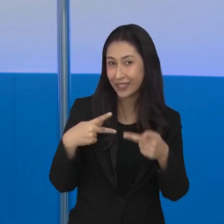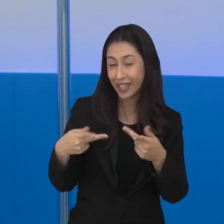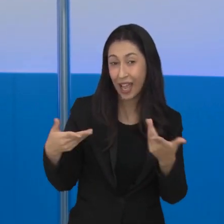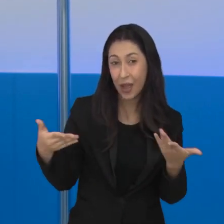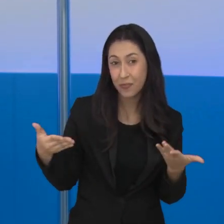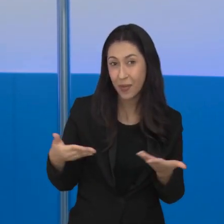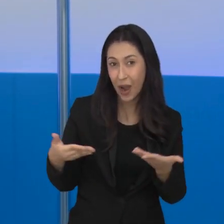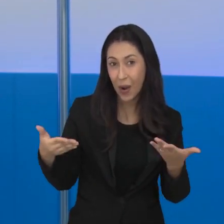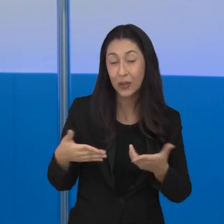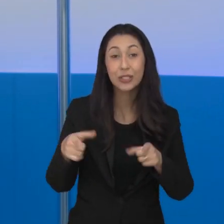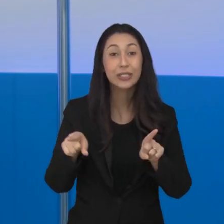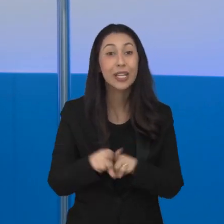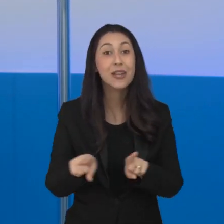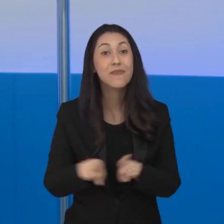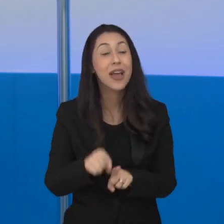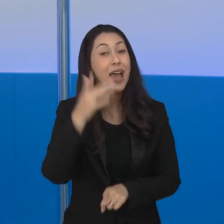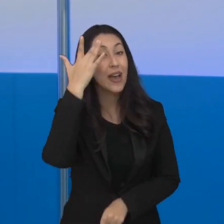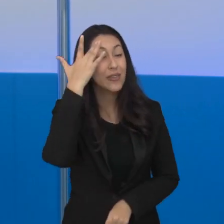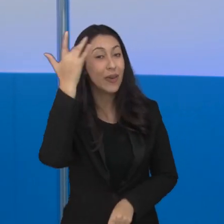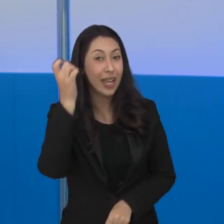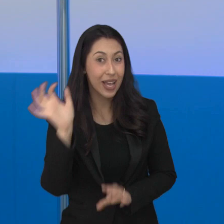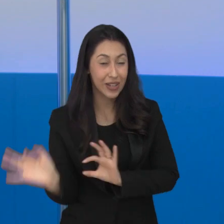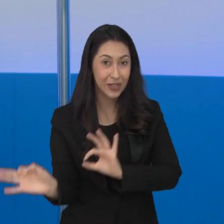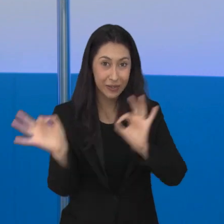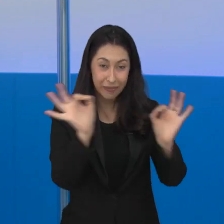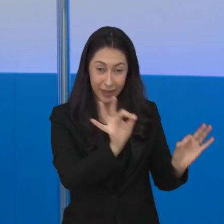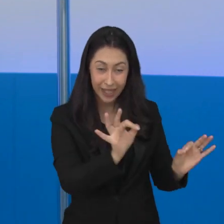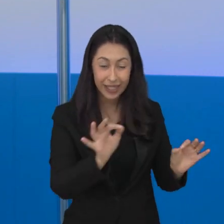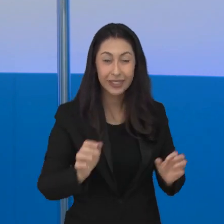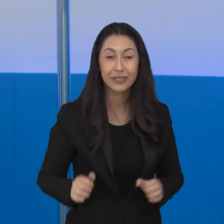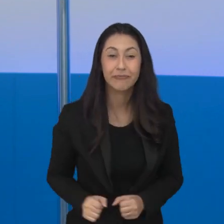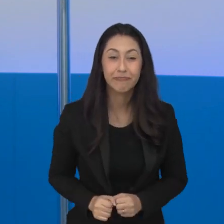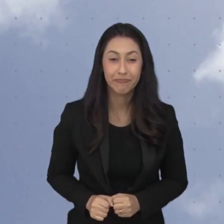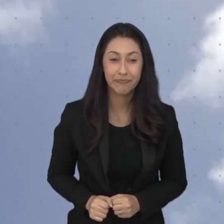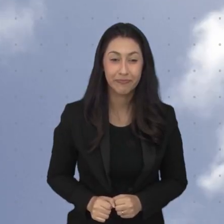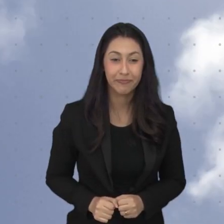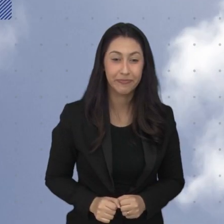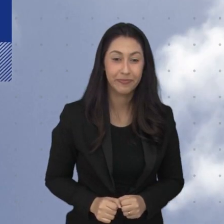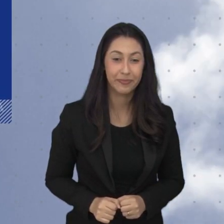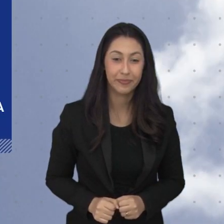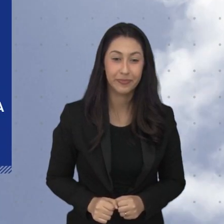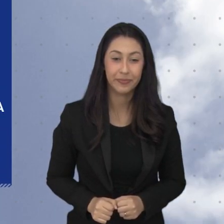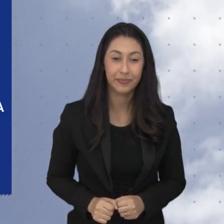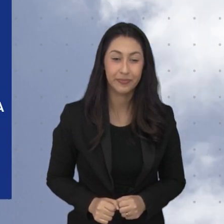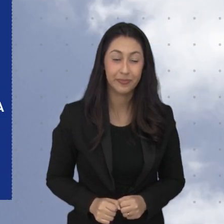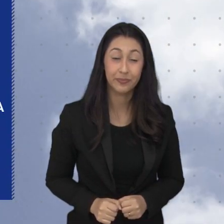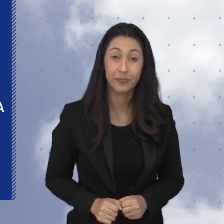aqui em São José para a tarde desta quinta e também amanhã, sexta-feira, vamos ver?